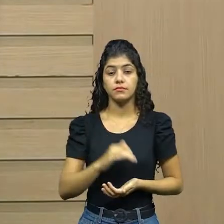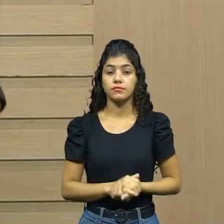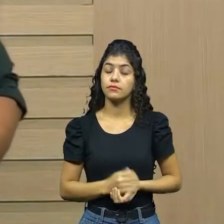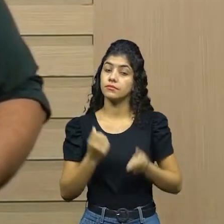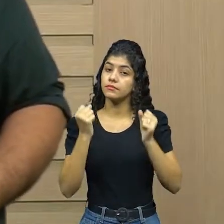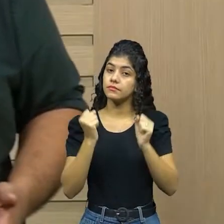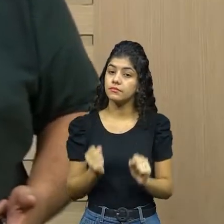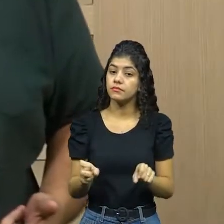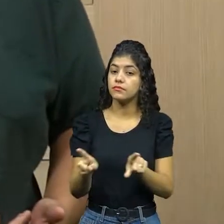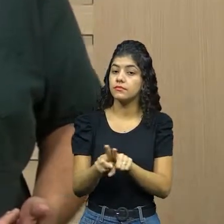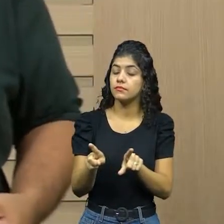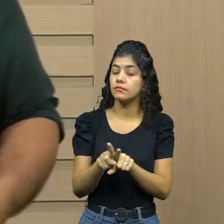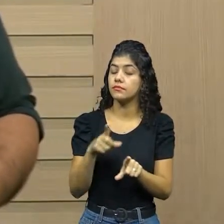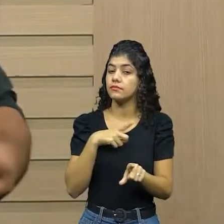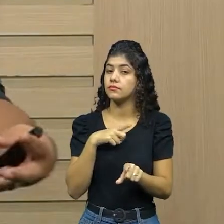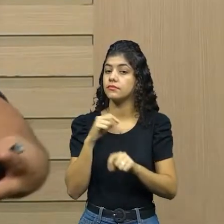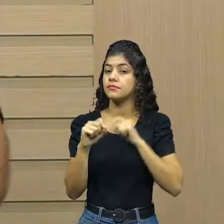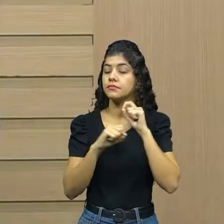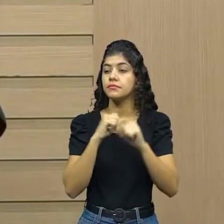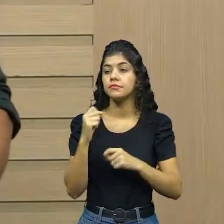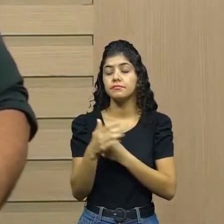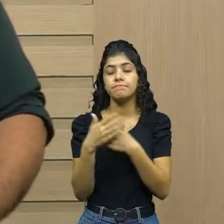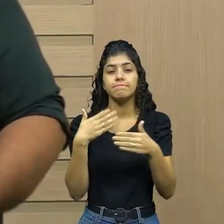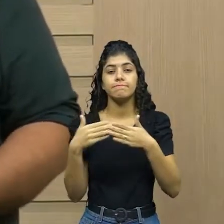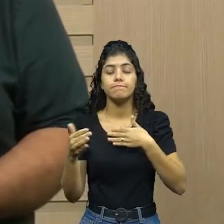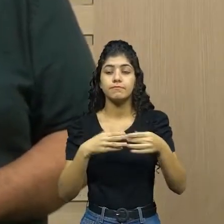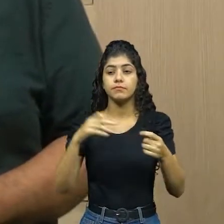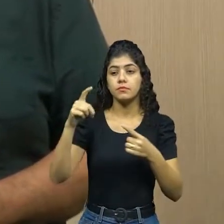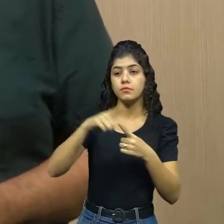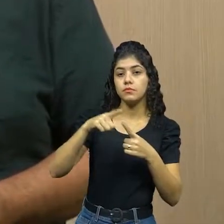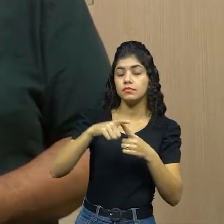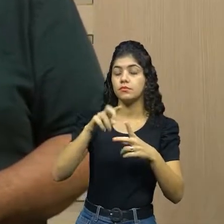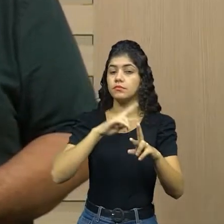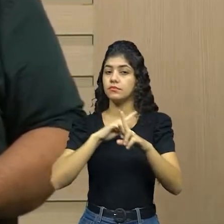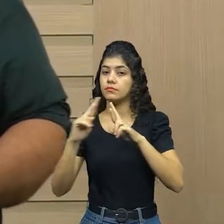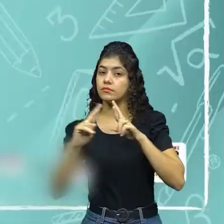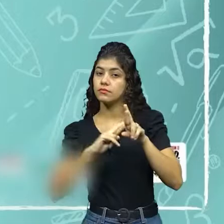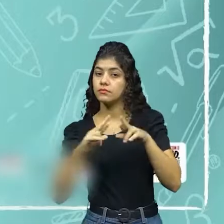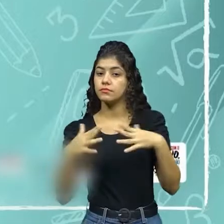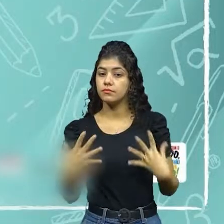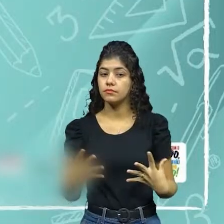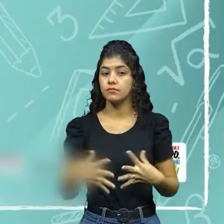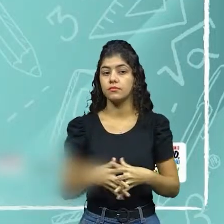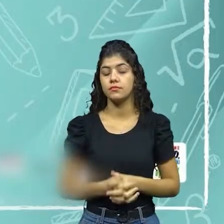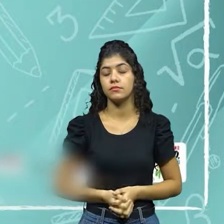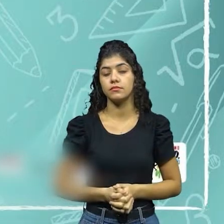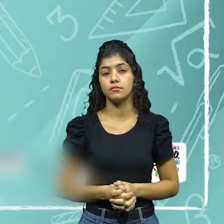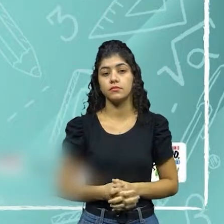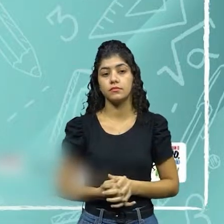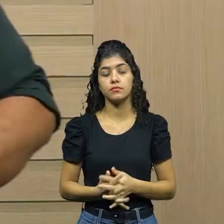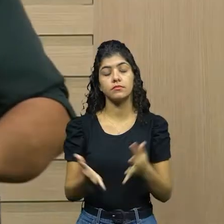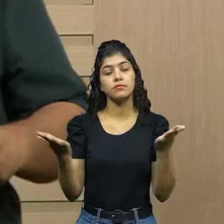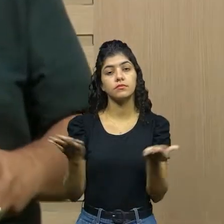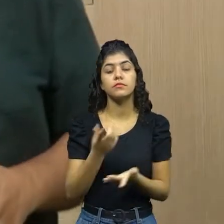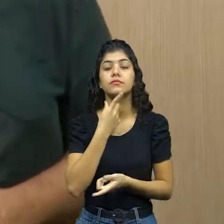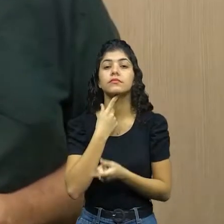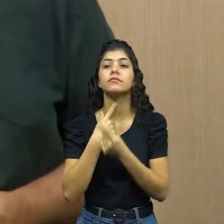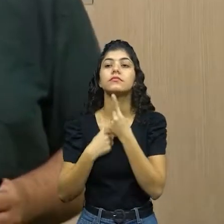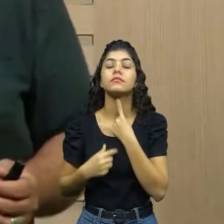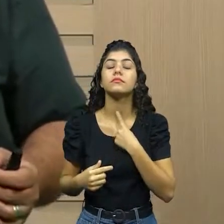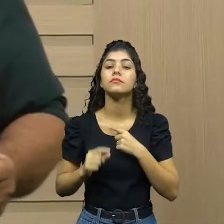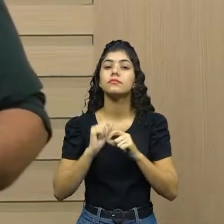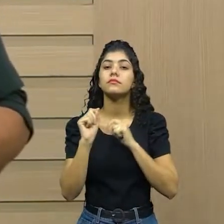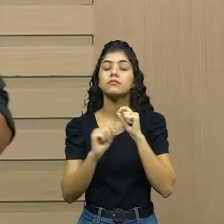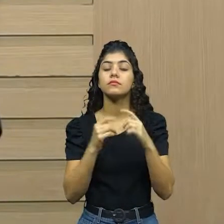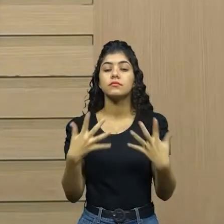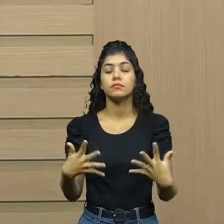poder eu fomentar qualquer tipo de relacionamento entre clientes, tá bom? Agora, desejos. O que é